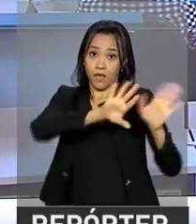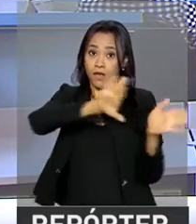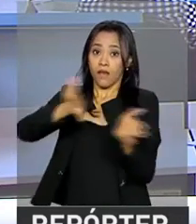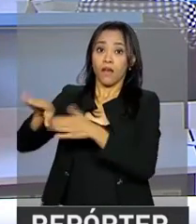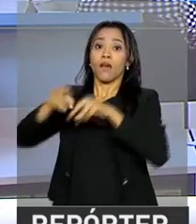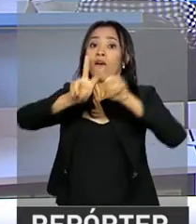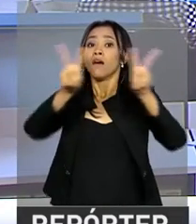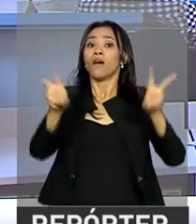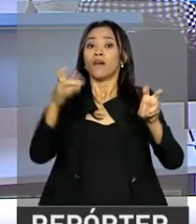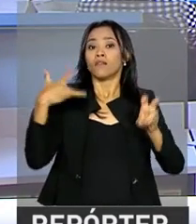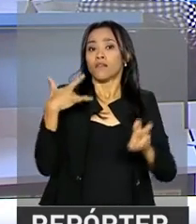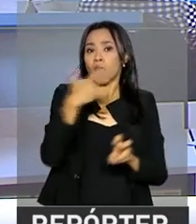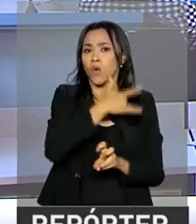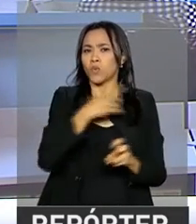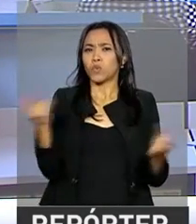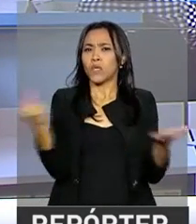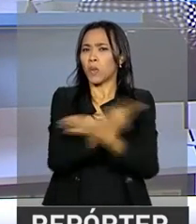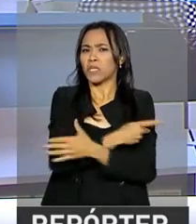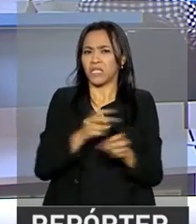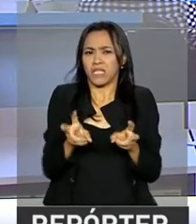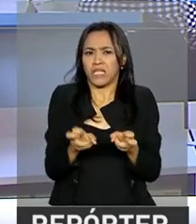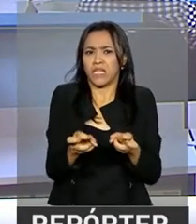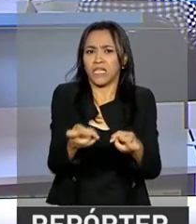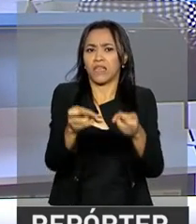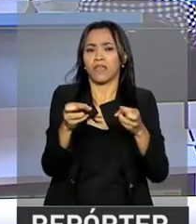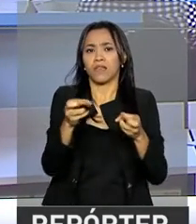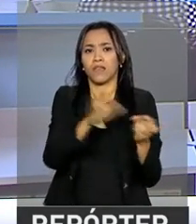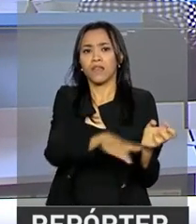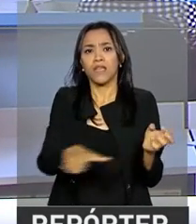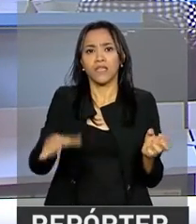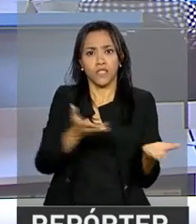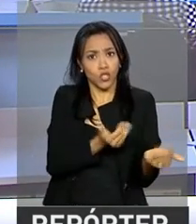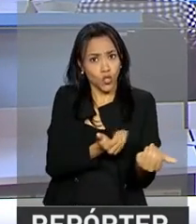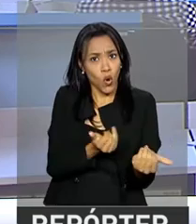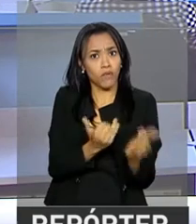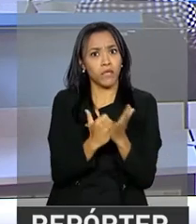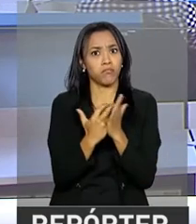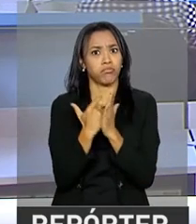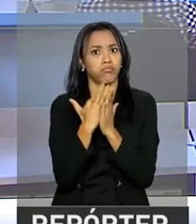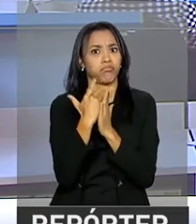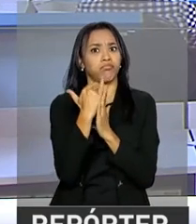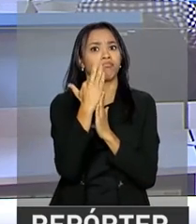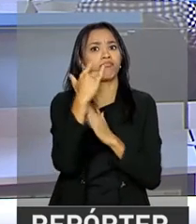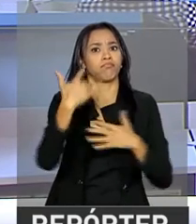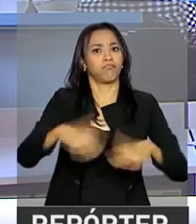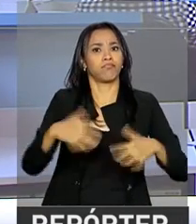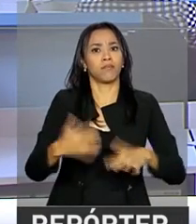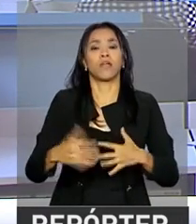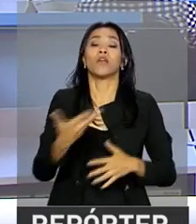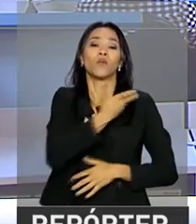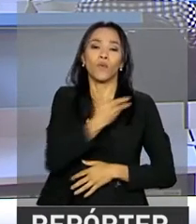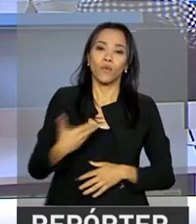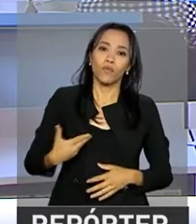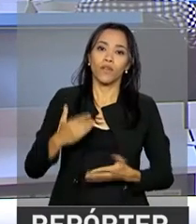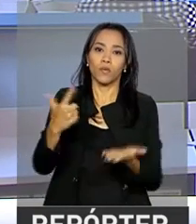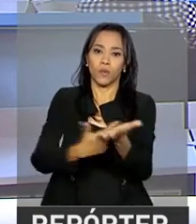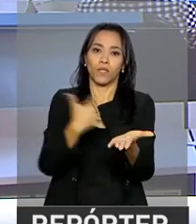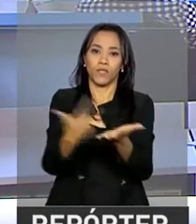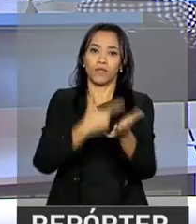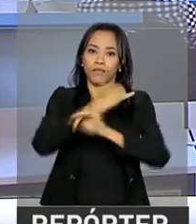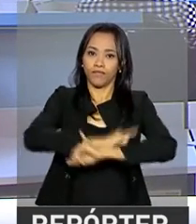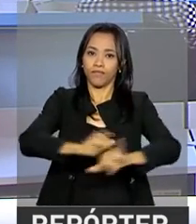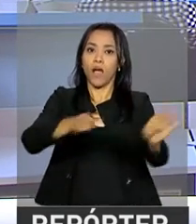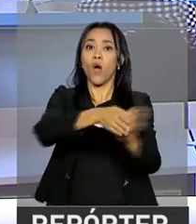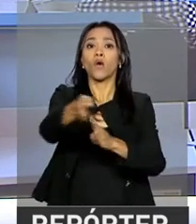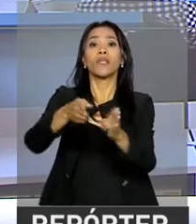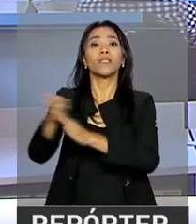saúde. Os casos de câncer entre crianças e jovens têm crescido nos últimos anos. E o governo lançou uma cartilha para